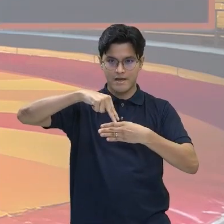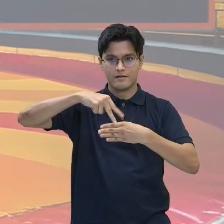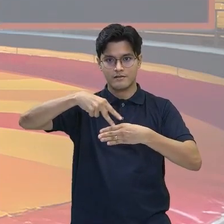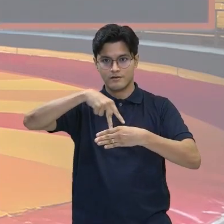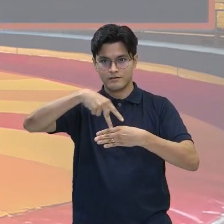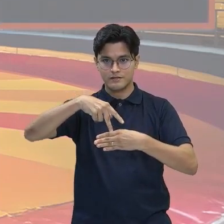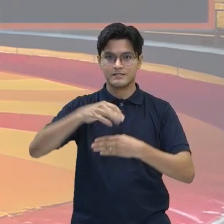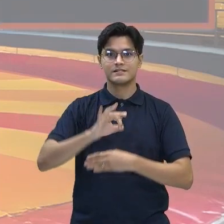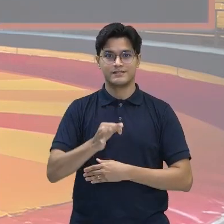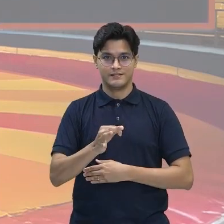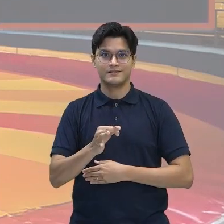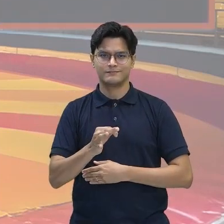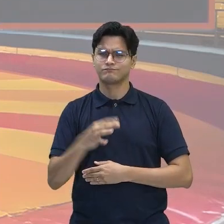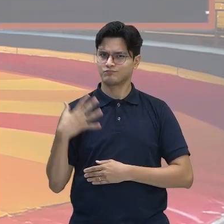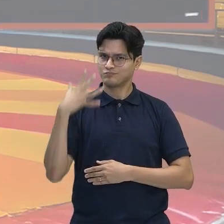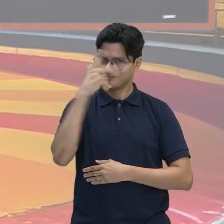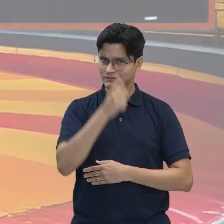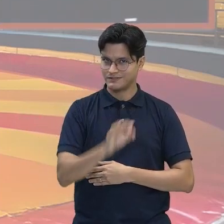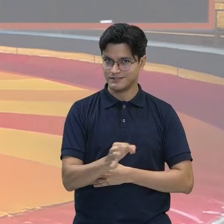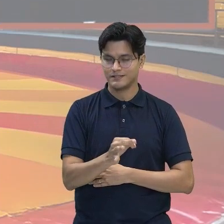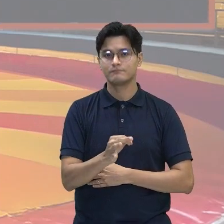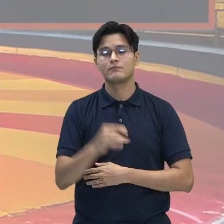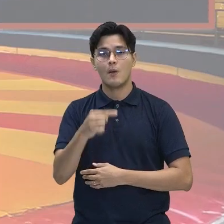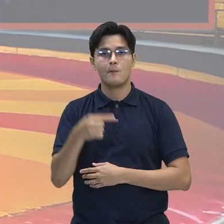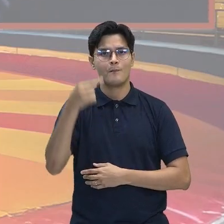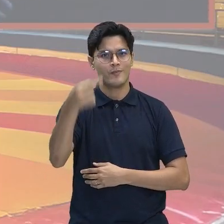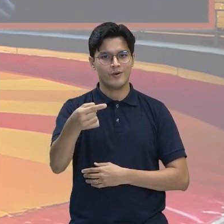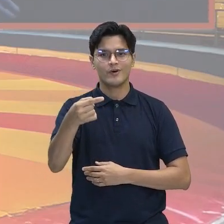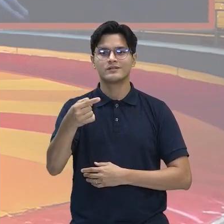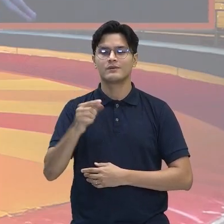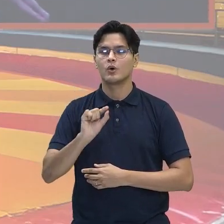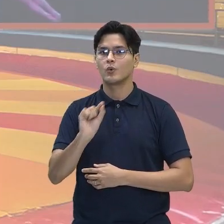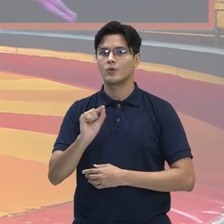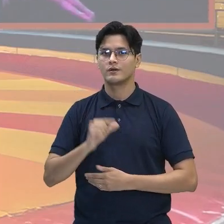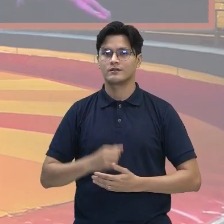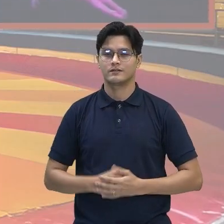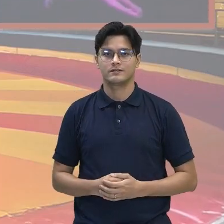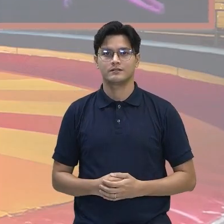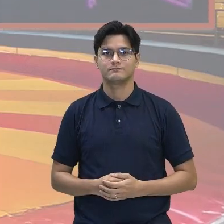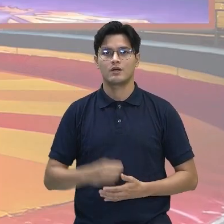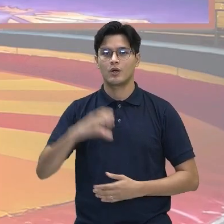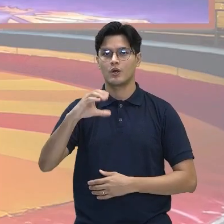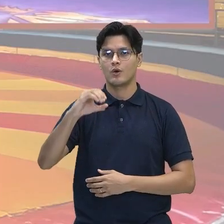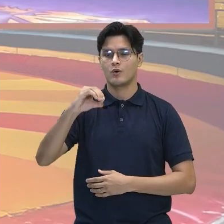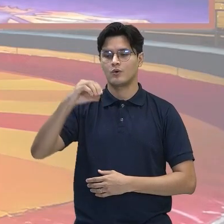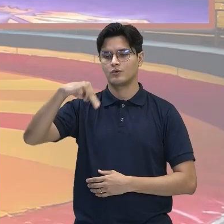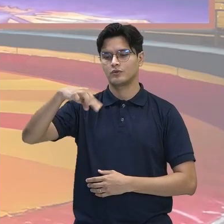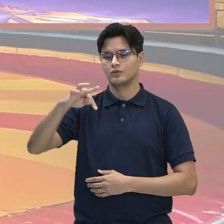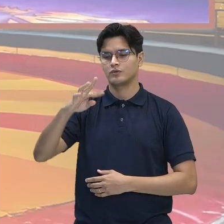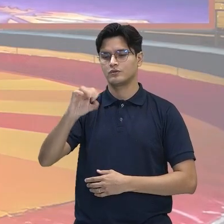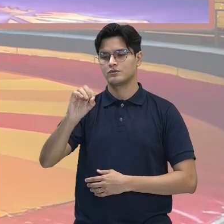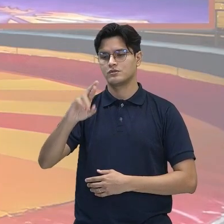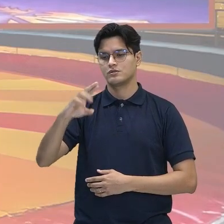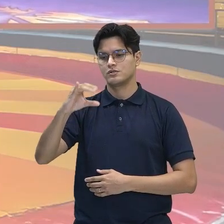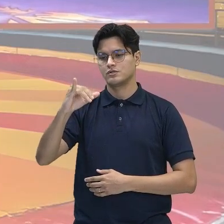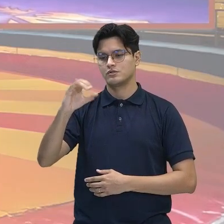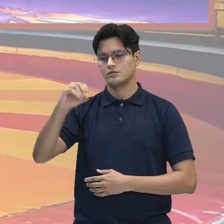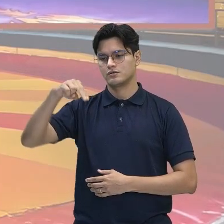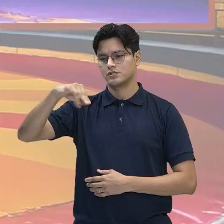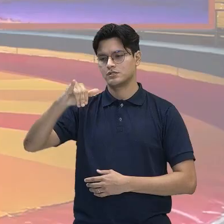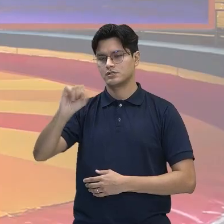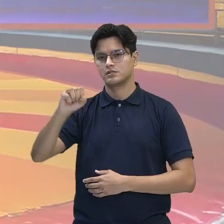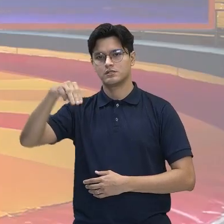Nossa próxima atividade circense é o contorcionismo. Pelo nome já dá para a